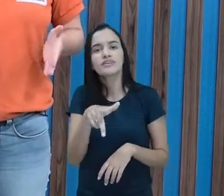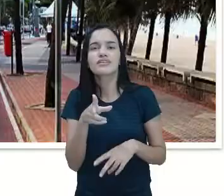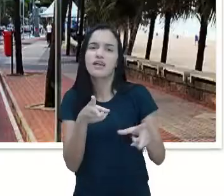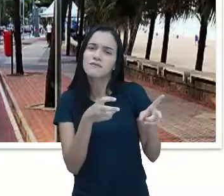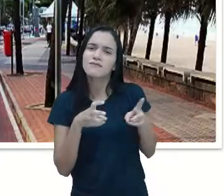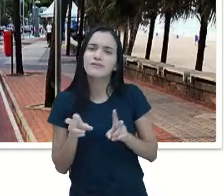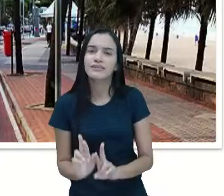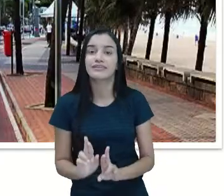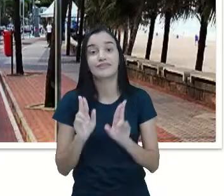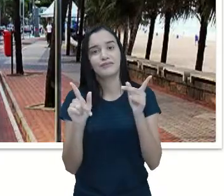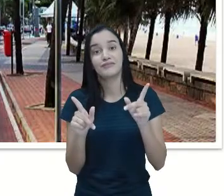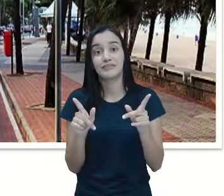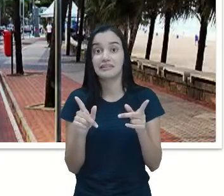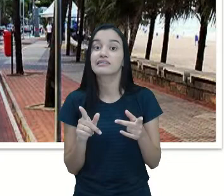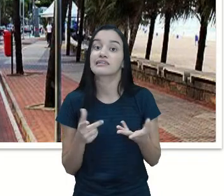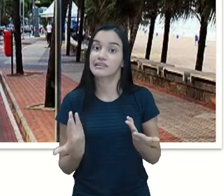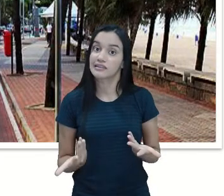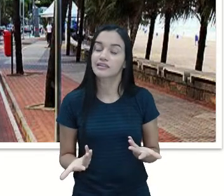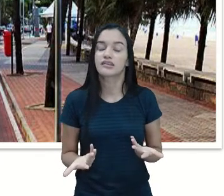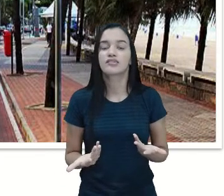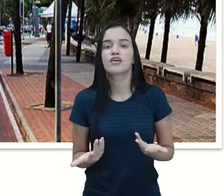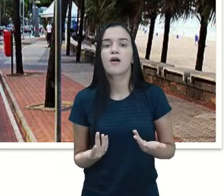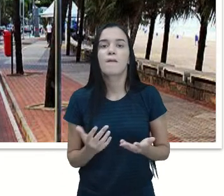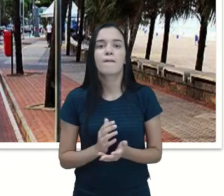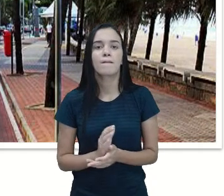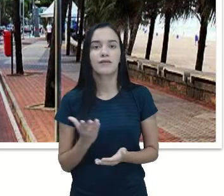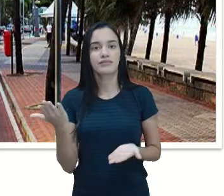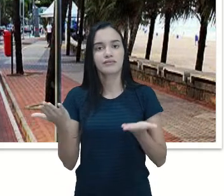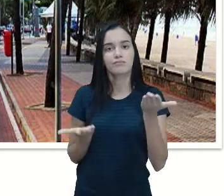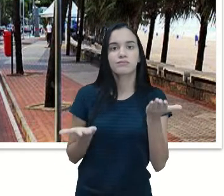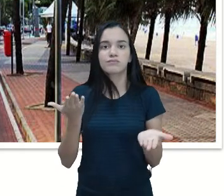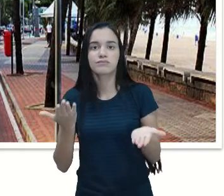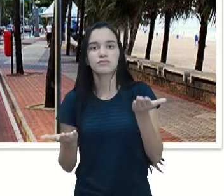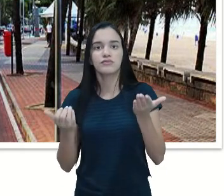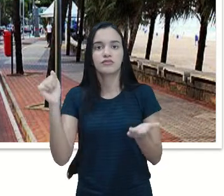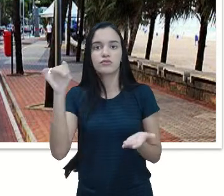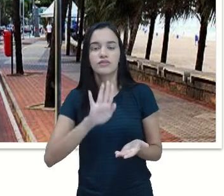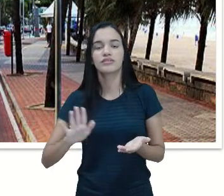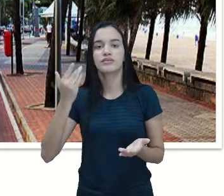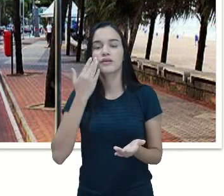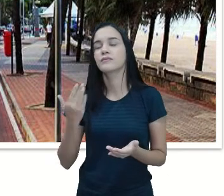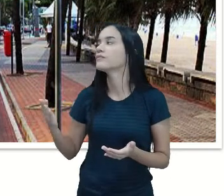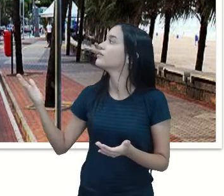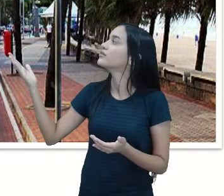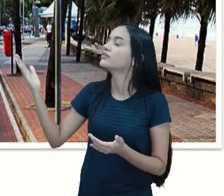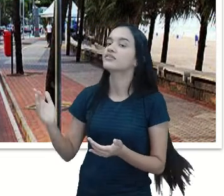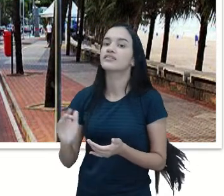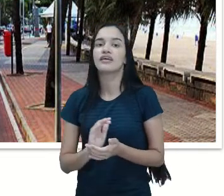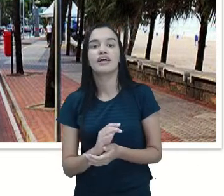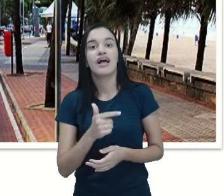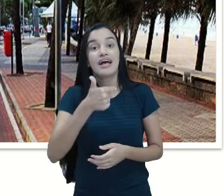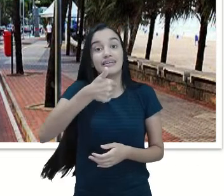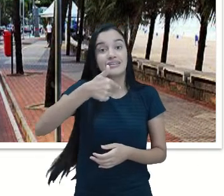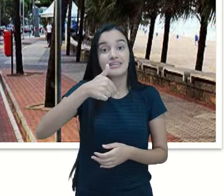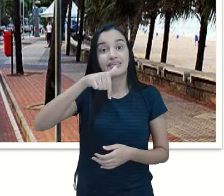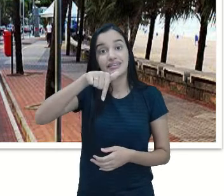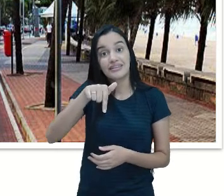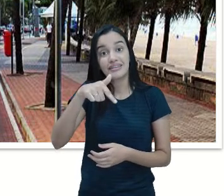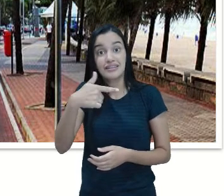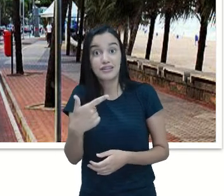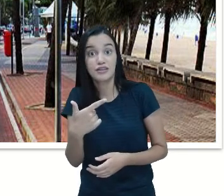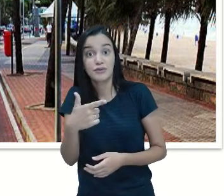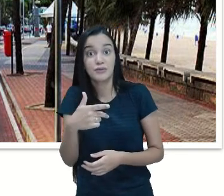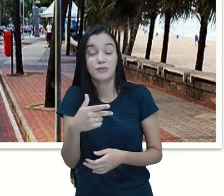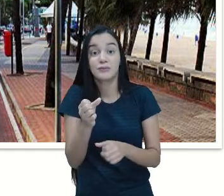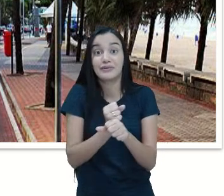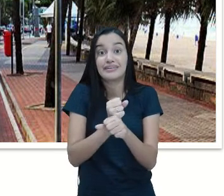aí que diferença tão grande, né? Entre essas duas imagens, né? Exatamente há 72 anos atrás, também é muito tempo,